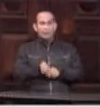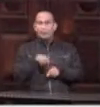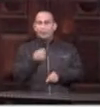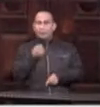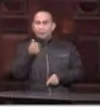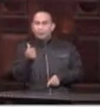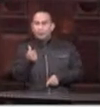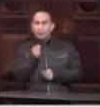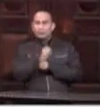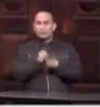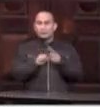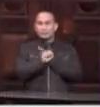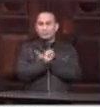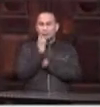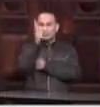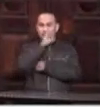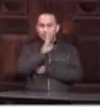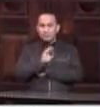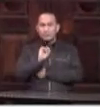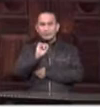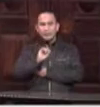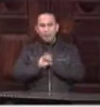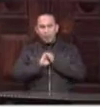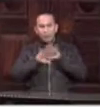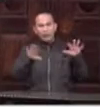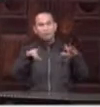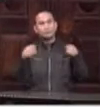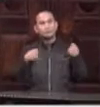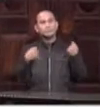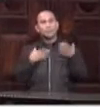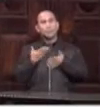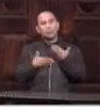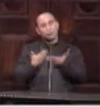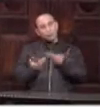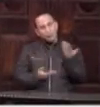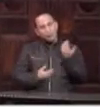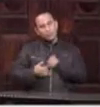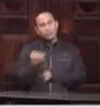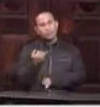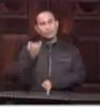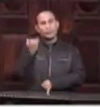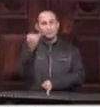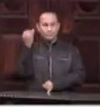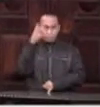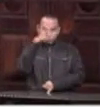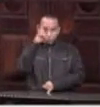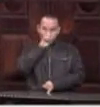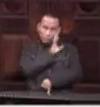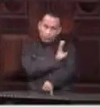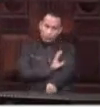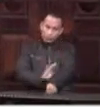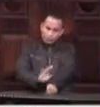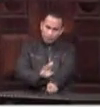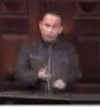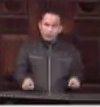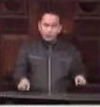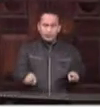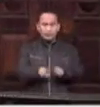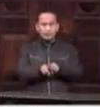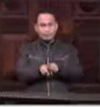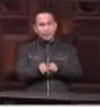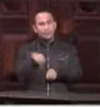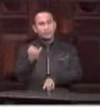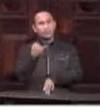sociedade brasileira e que, obviamente, ele tem que ser tratado com a sua importância histórica e cultural e também com a